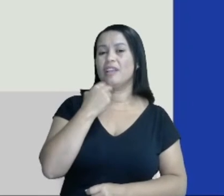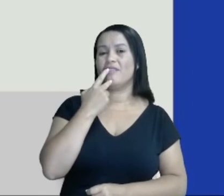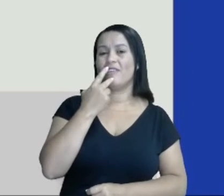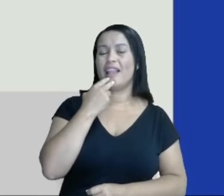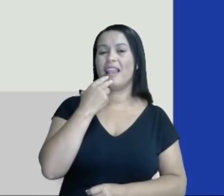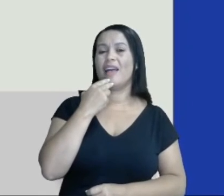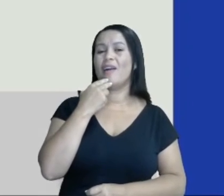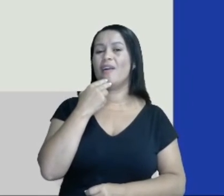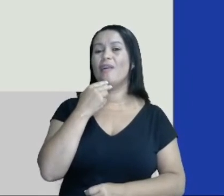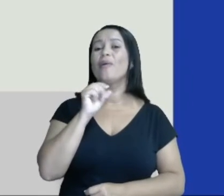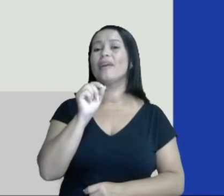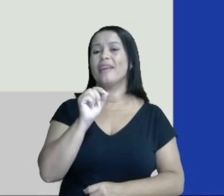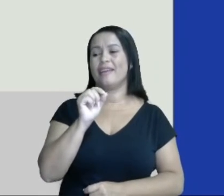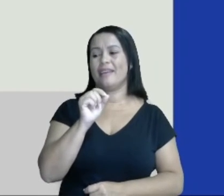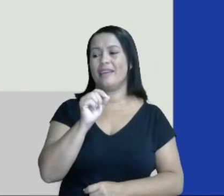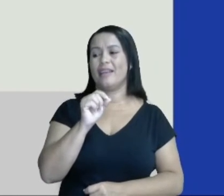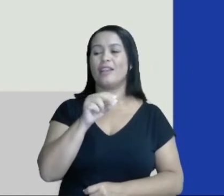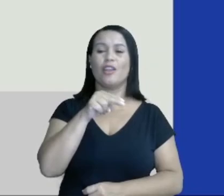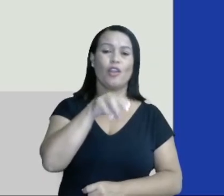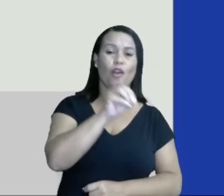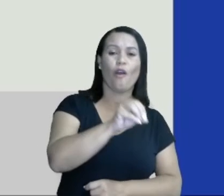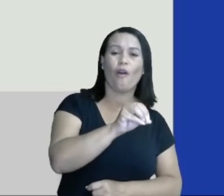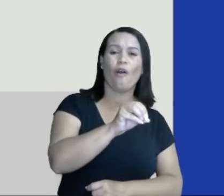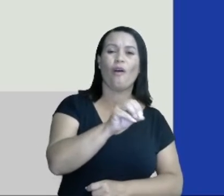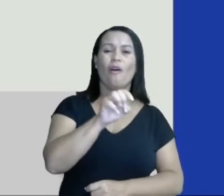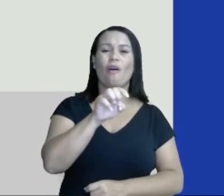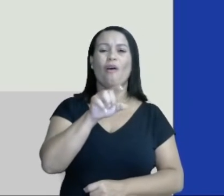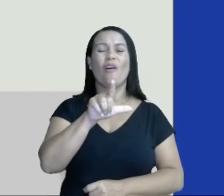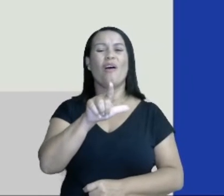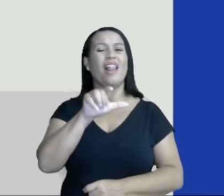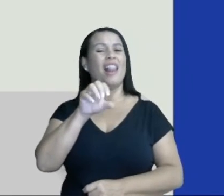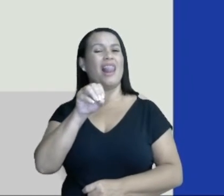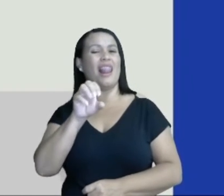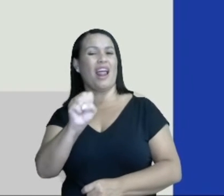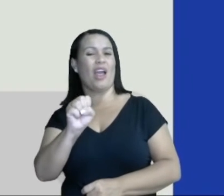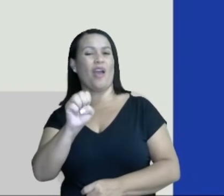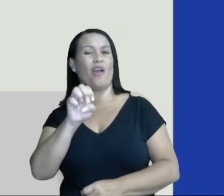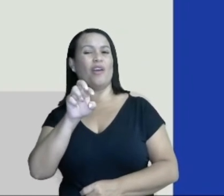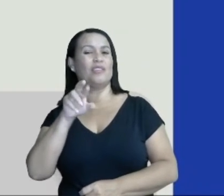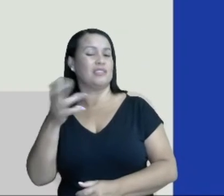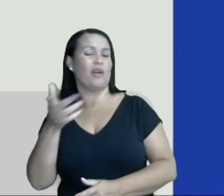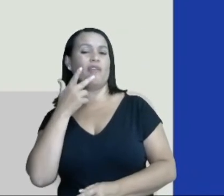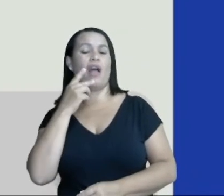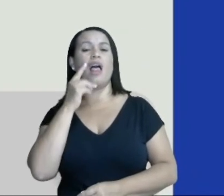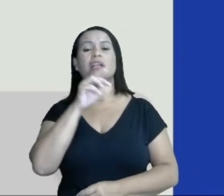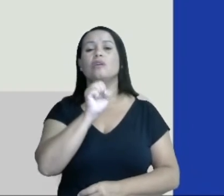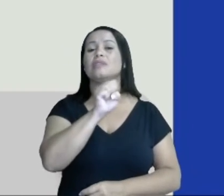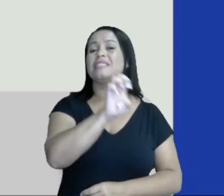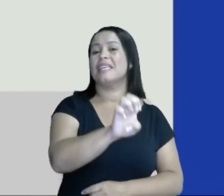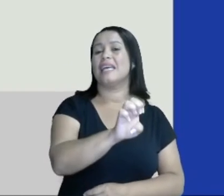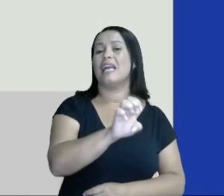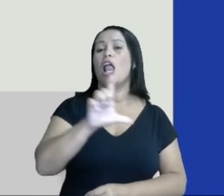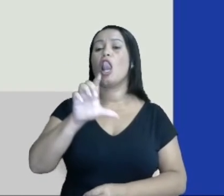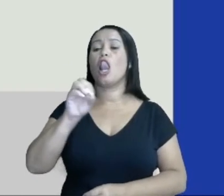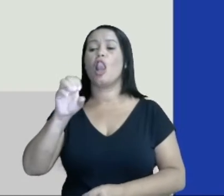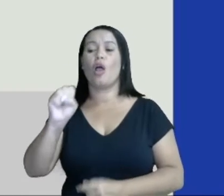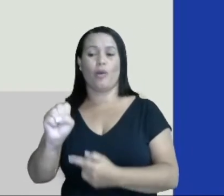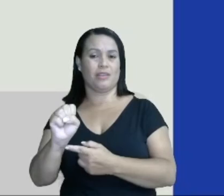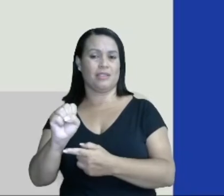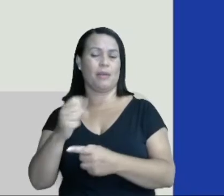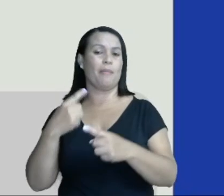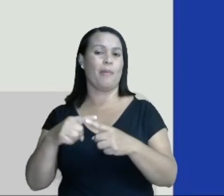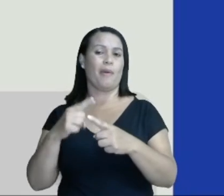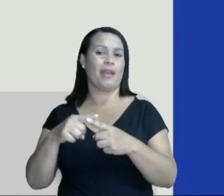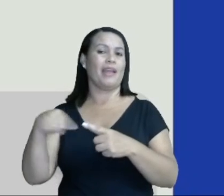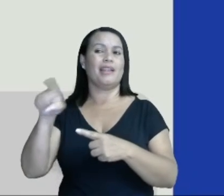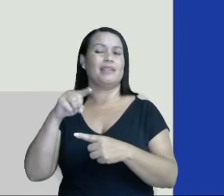les los dejes porque não estão em casa. Vê que coisa feia. Então, a gente diz no se lo dejes porque não estão